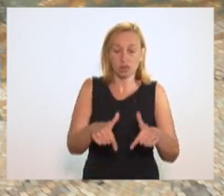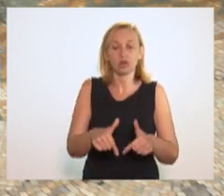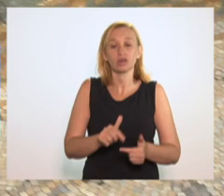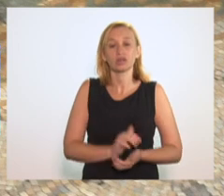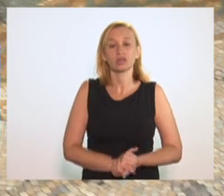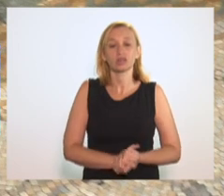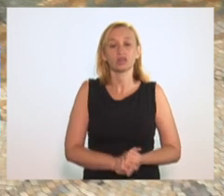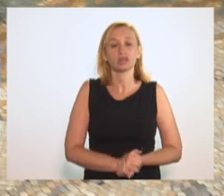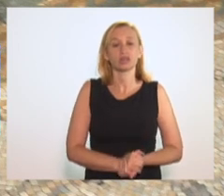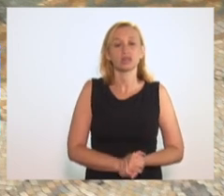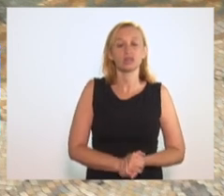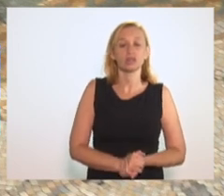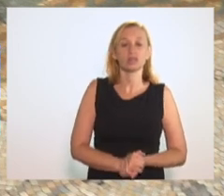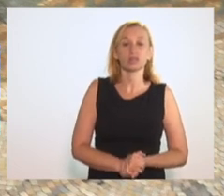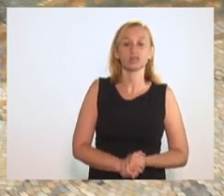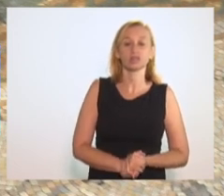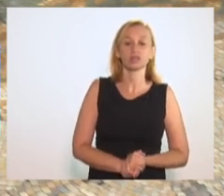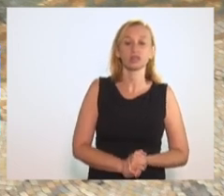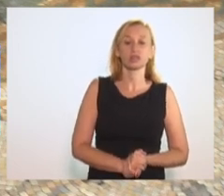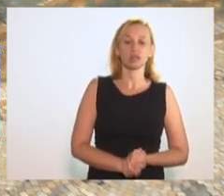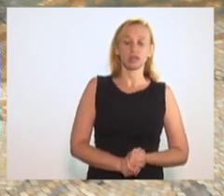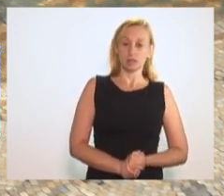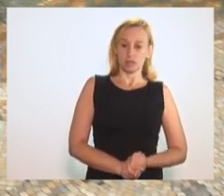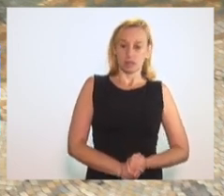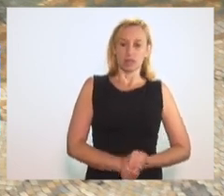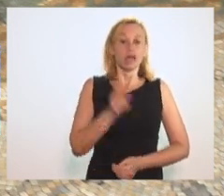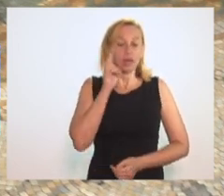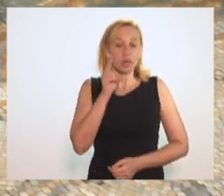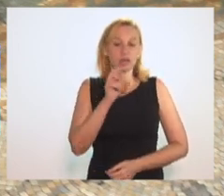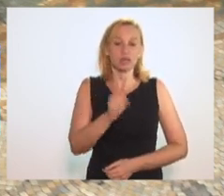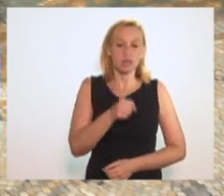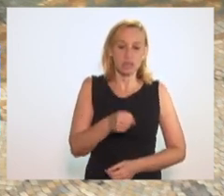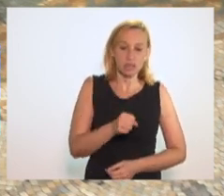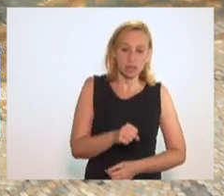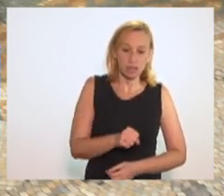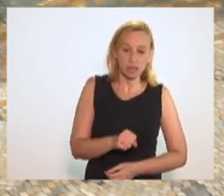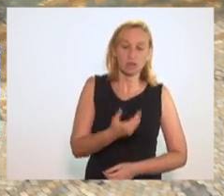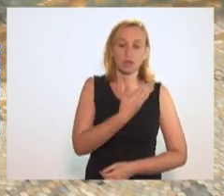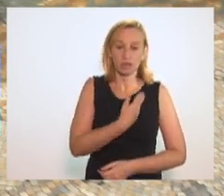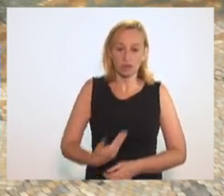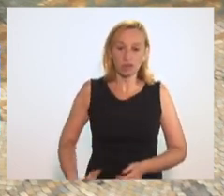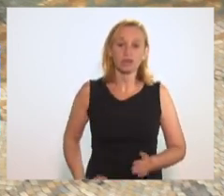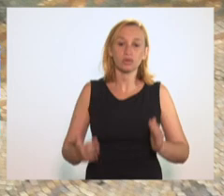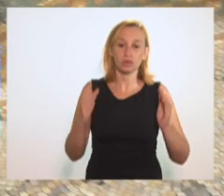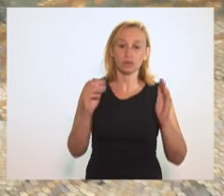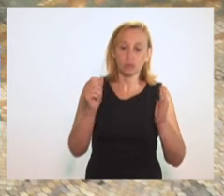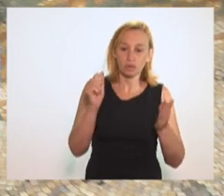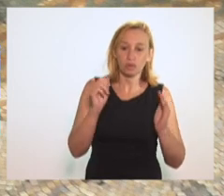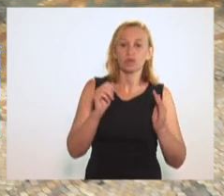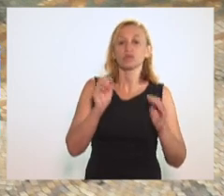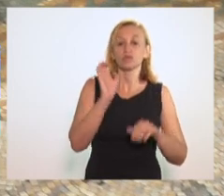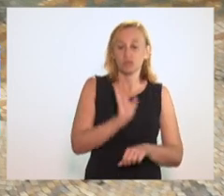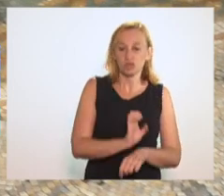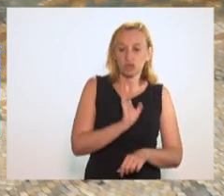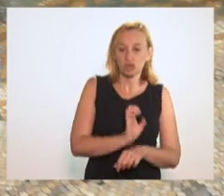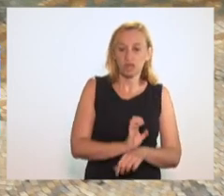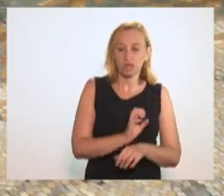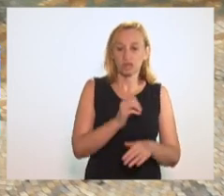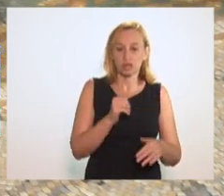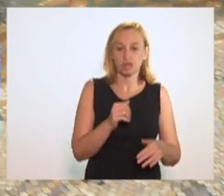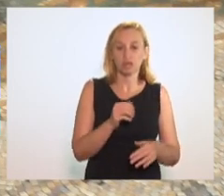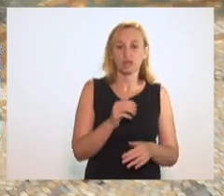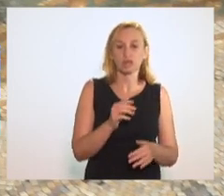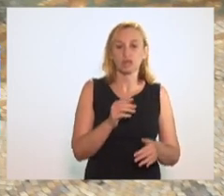propositiva da Assembleia Legislativa, lembrando, sim, que o governador do Estado vetou um outro projeto que essa Casa